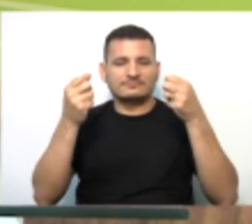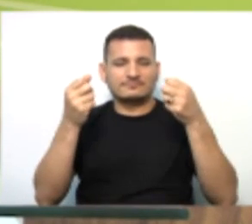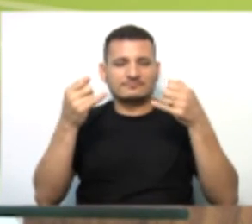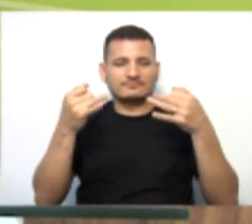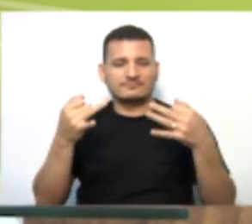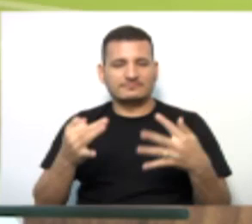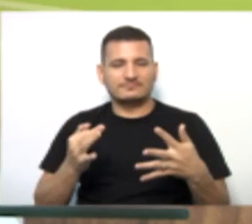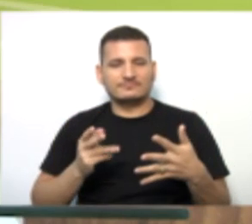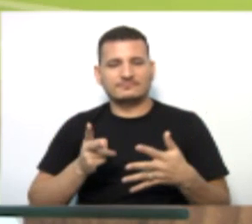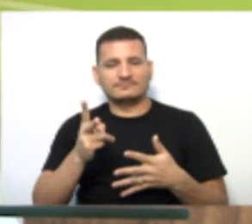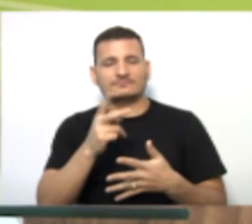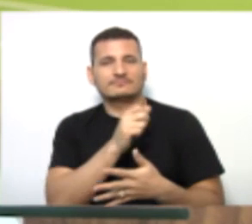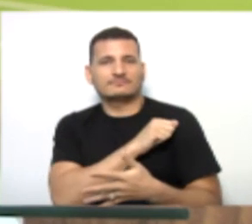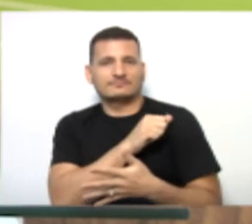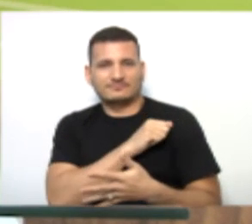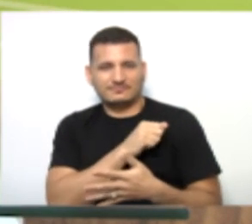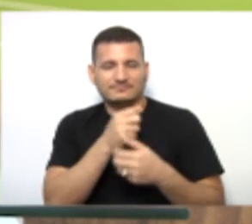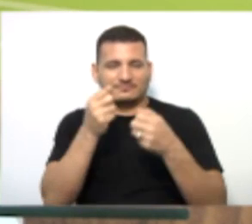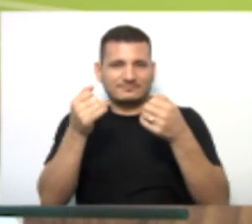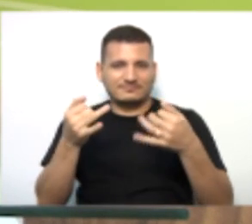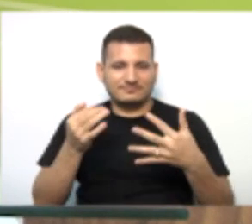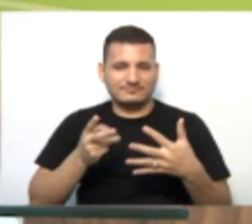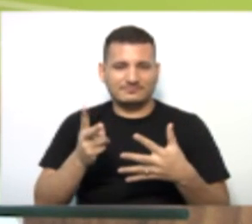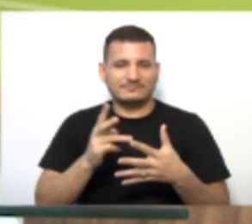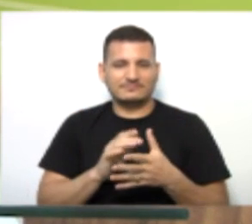meus alunos que